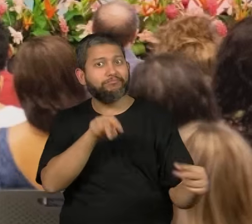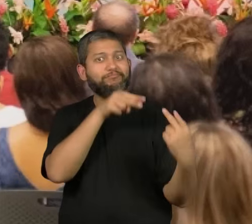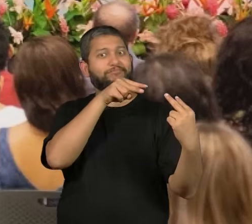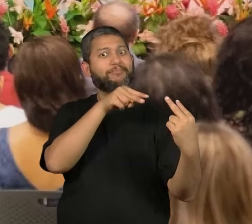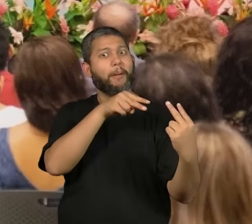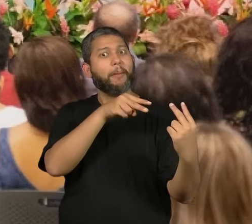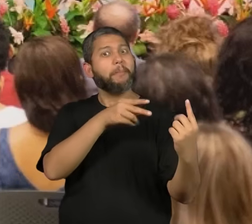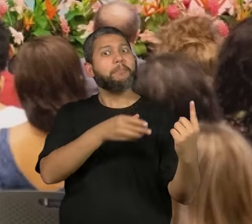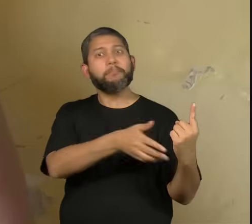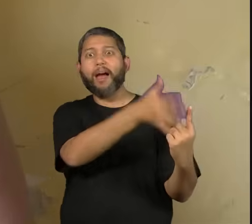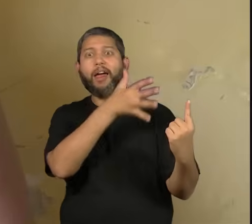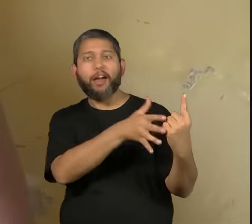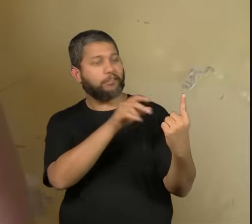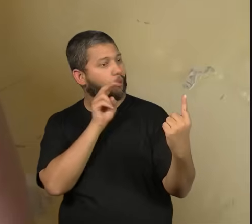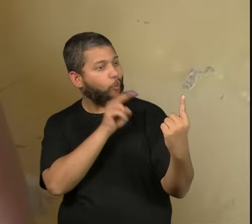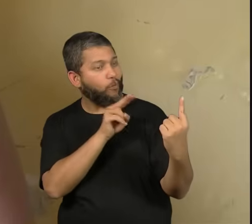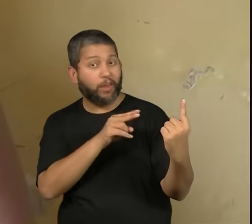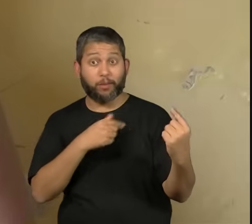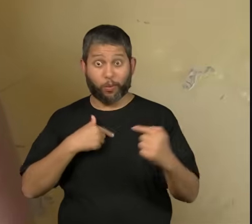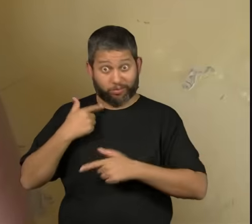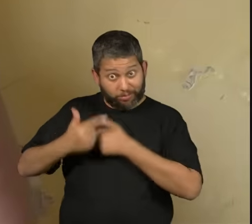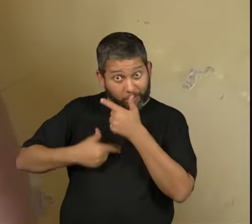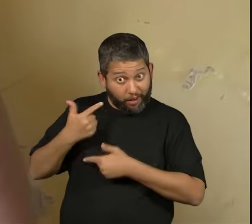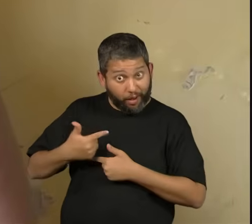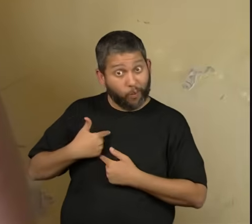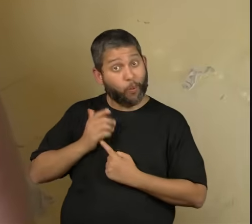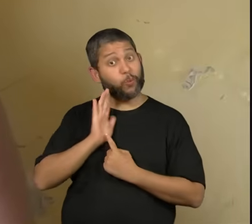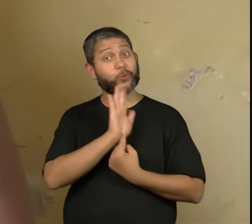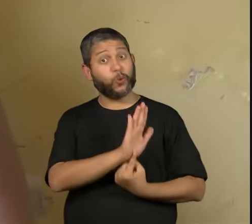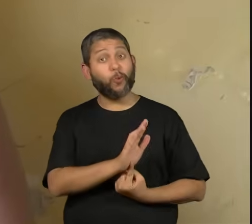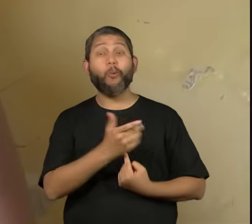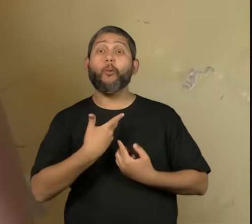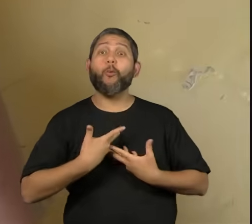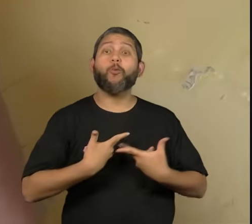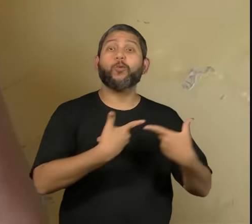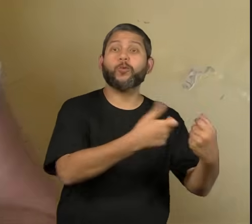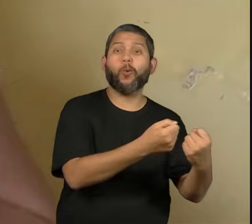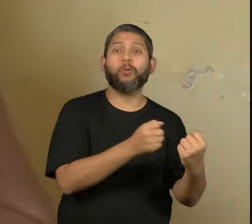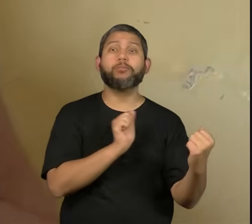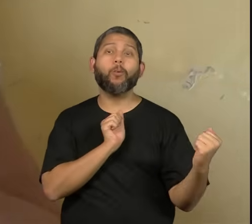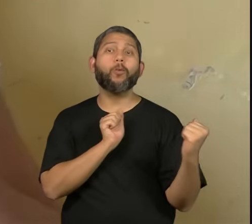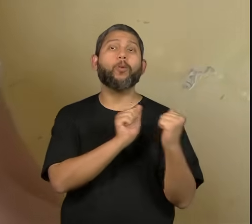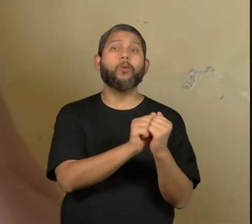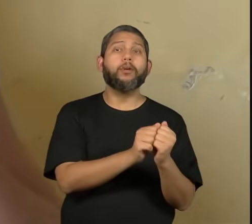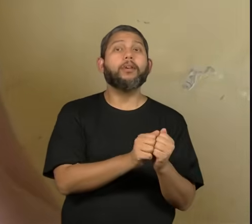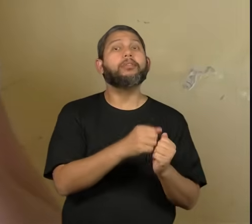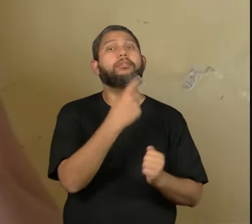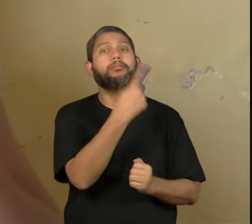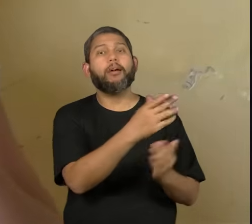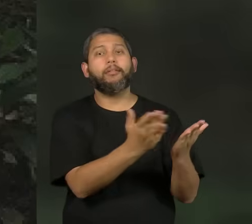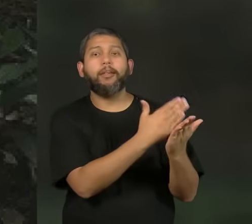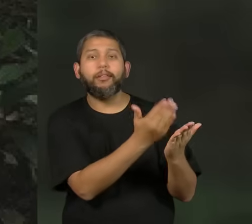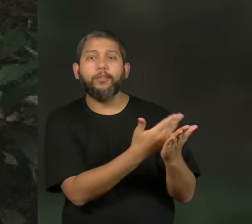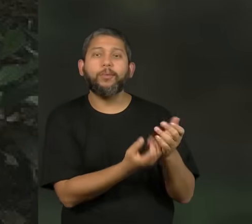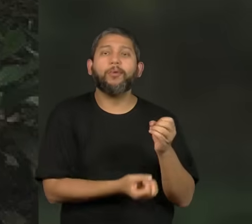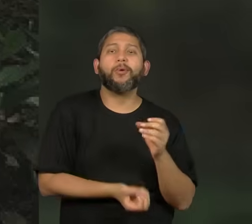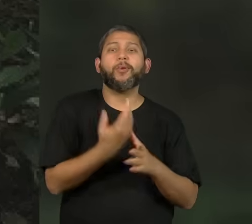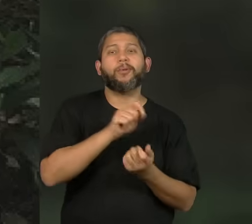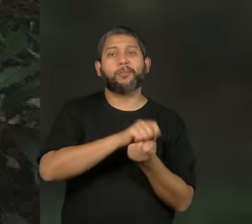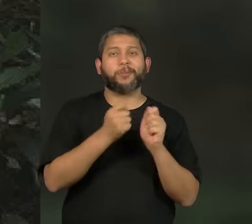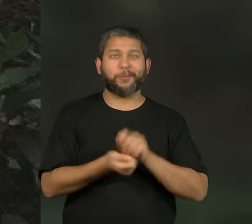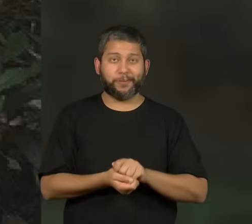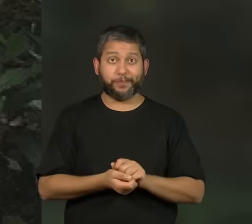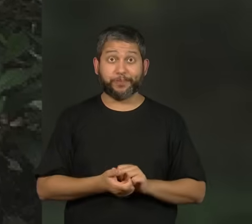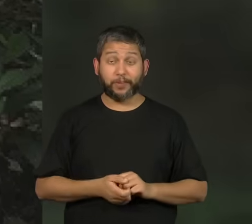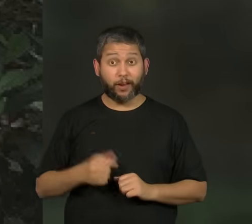palestra. Sabendo do meu trabalho, ela me convidou e conversamos a respeito de adaptar o livro dela para esse cordel. Quando estávamos